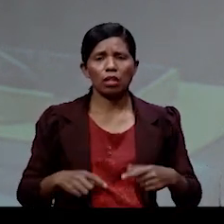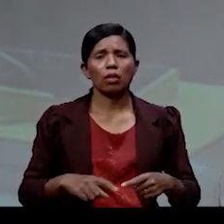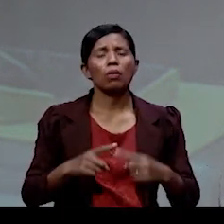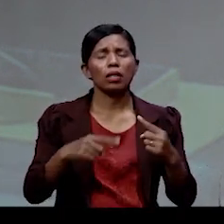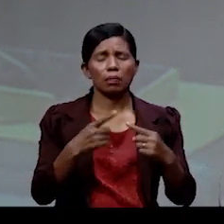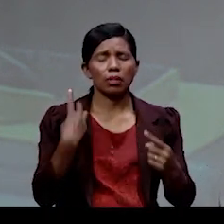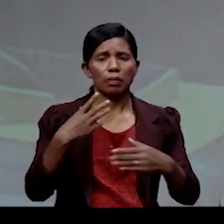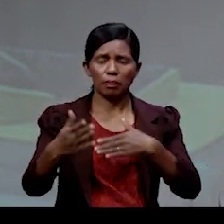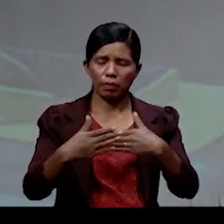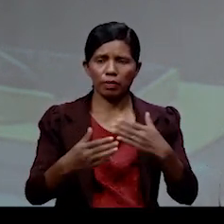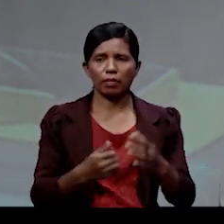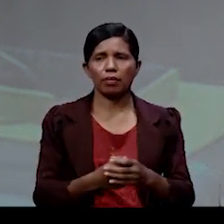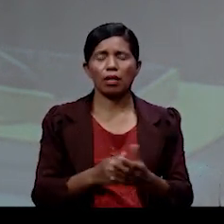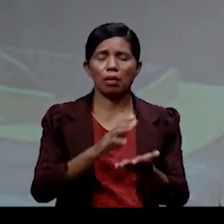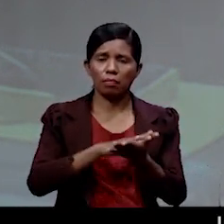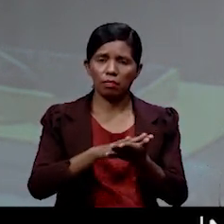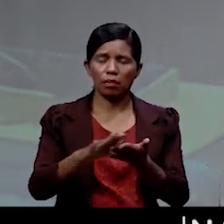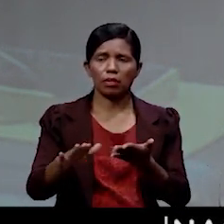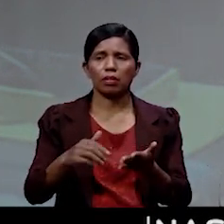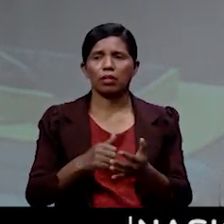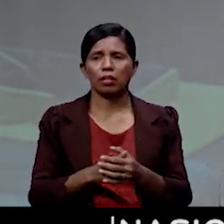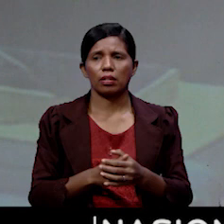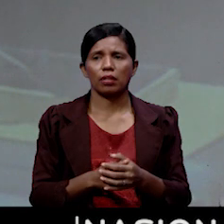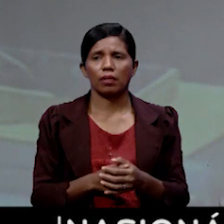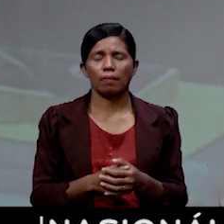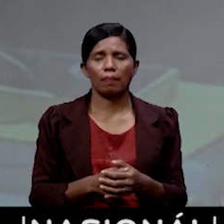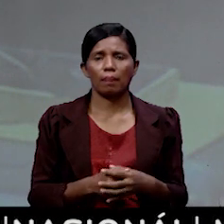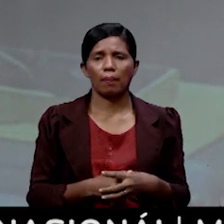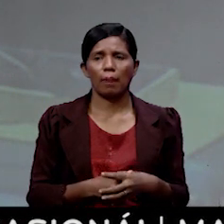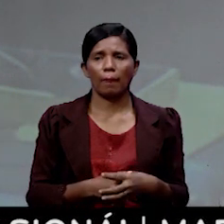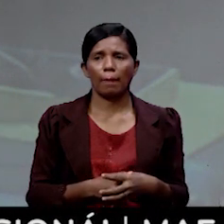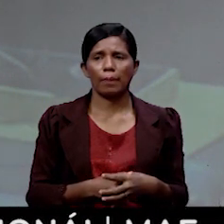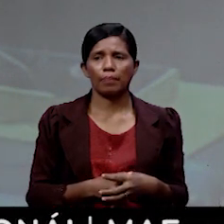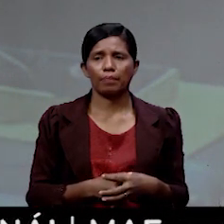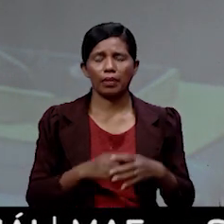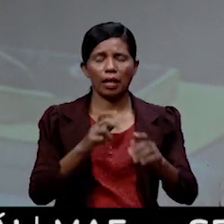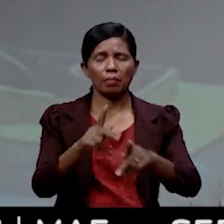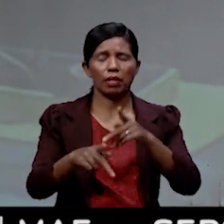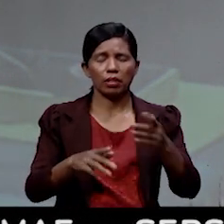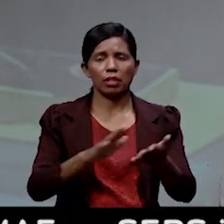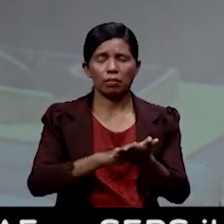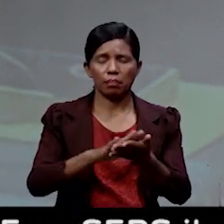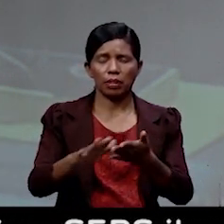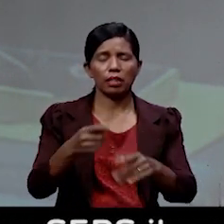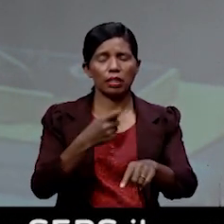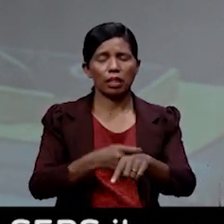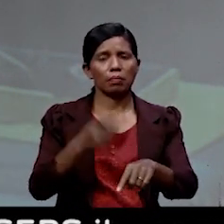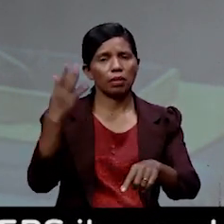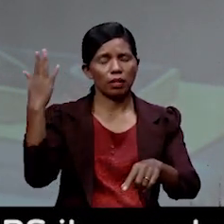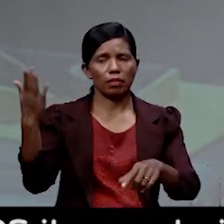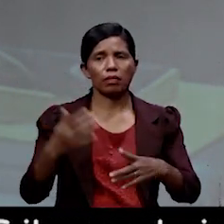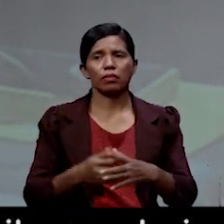da fali limpeza dos quadros de da resistência nessa quadro sirve halo limpeza momento ne ba pembersia